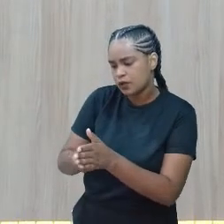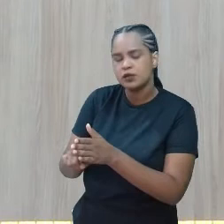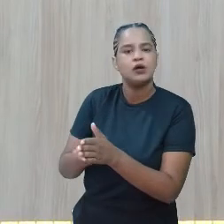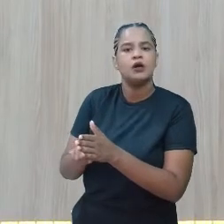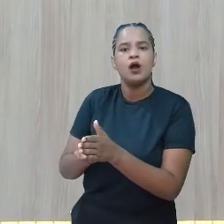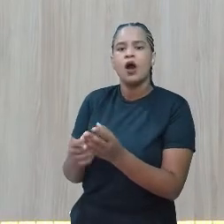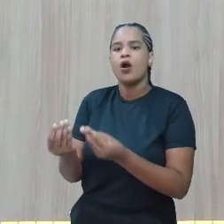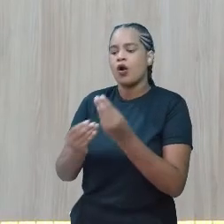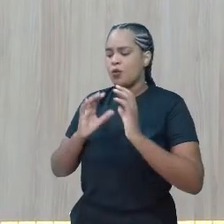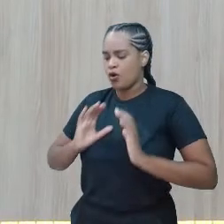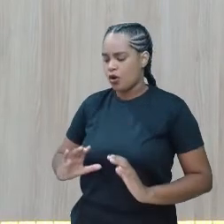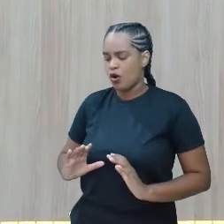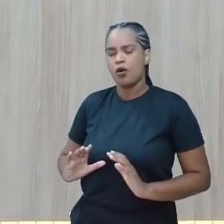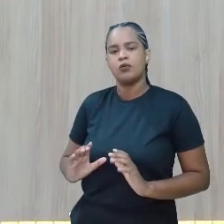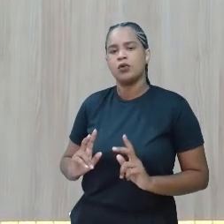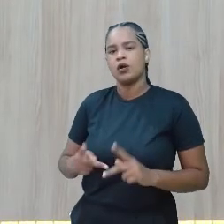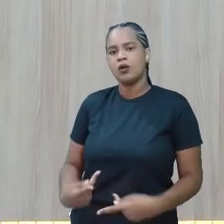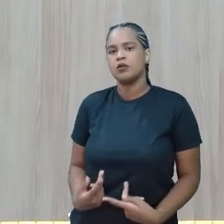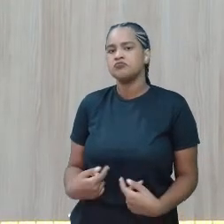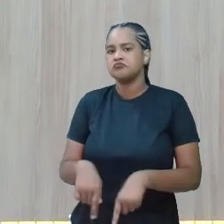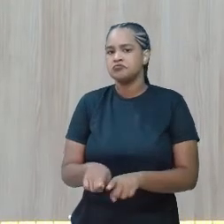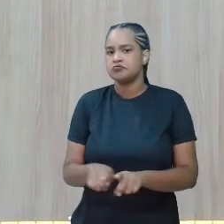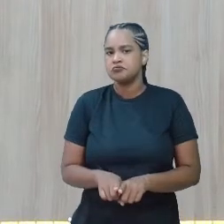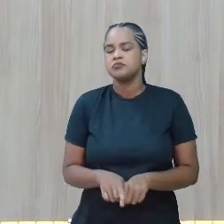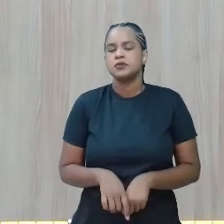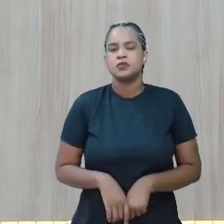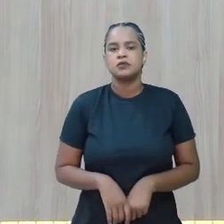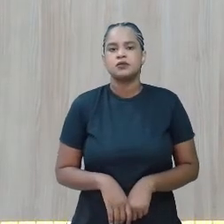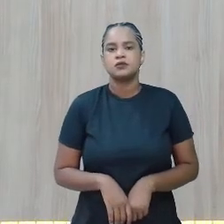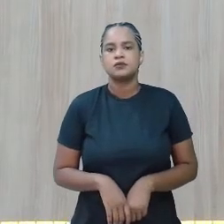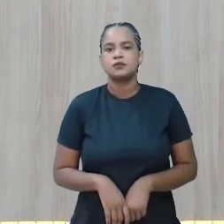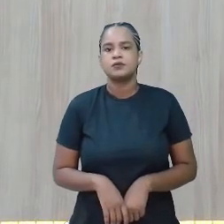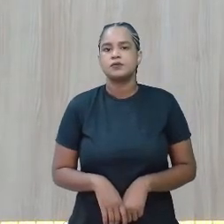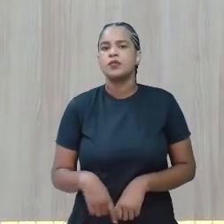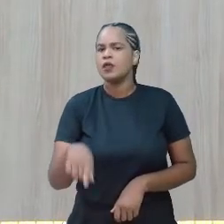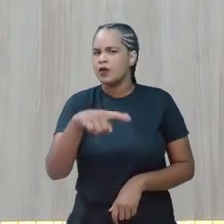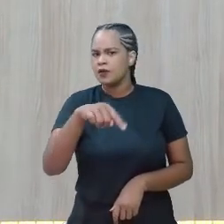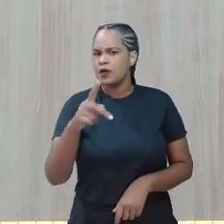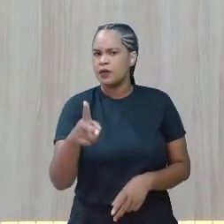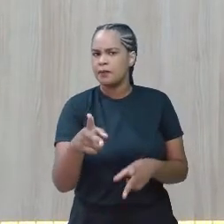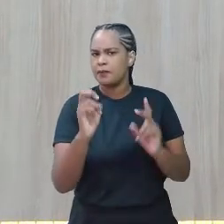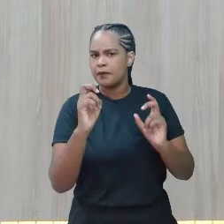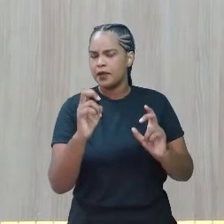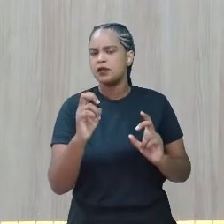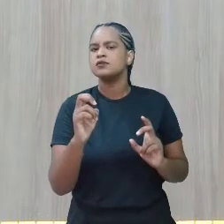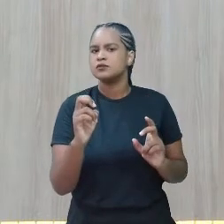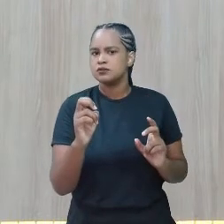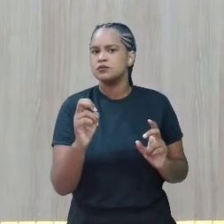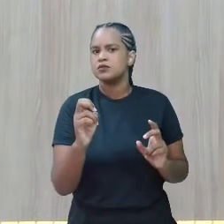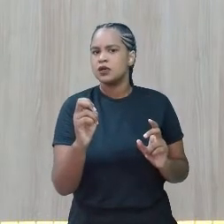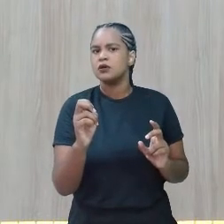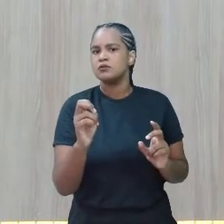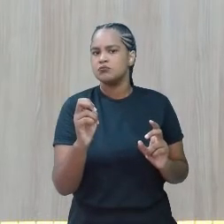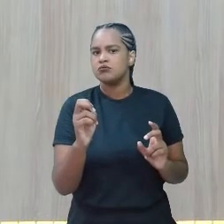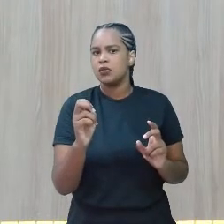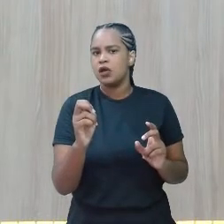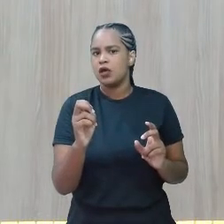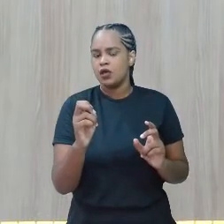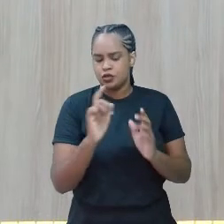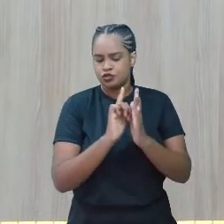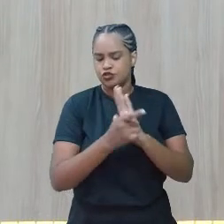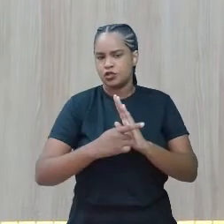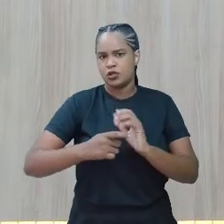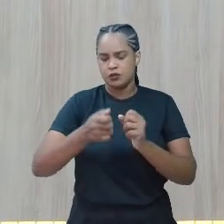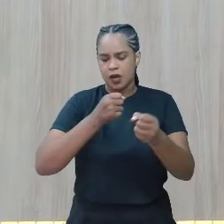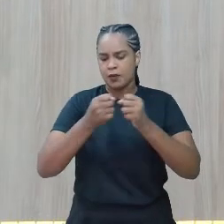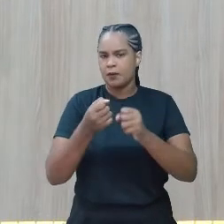o comportamento humano. Então, pessoal, vocês estão percebendo a preciosidade desse gênero,